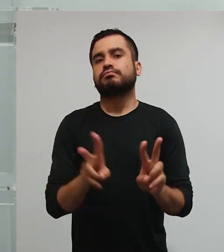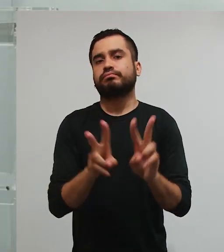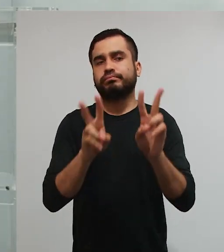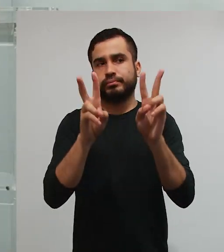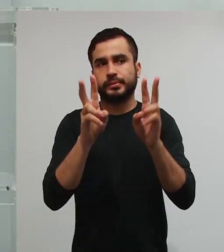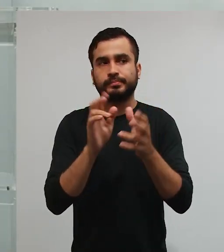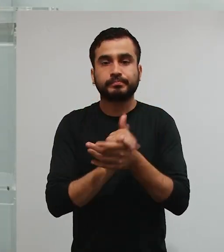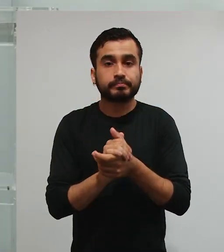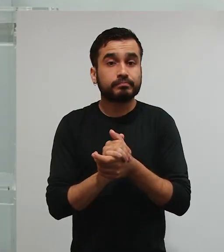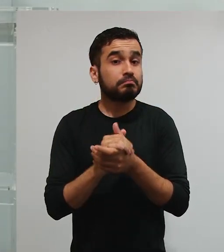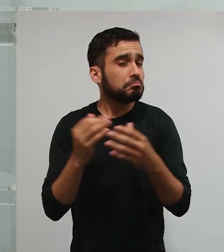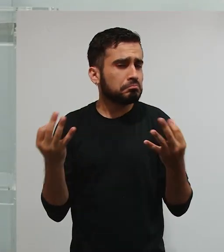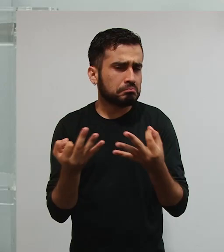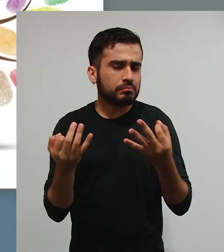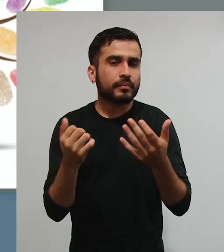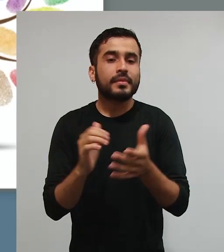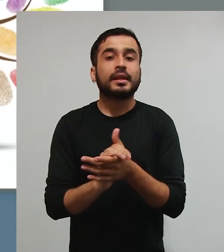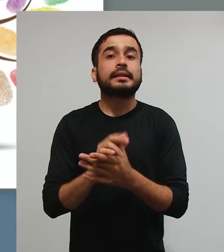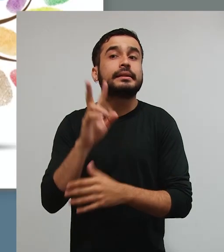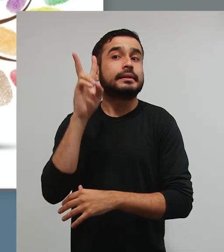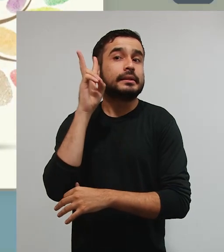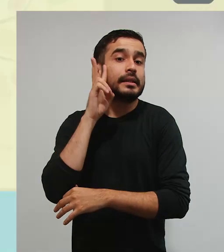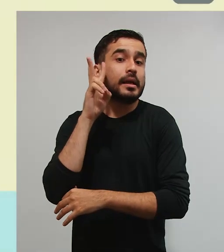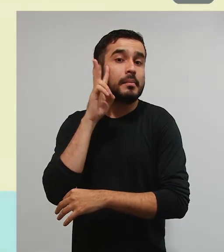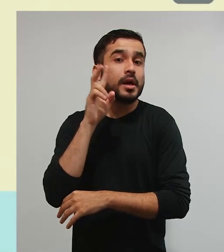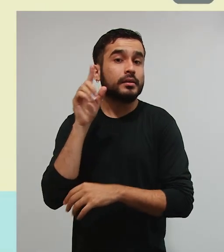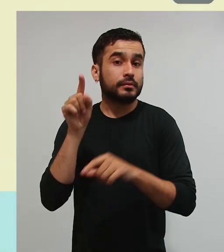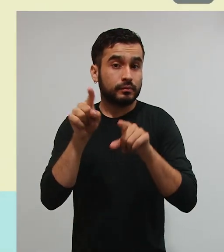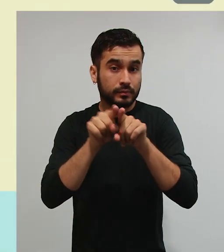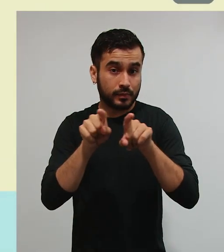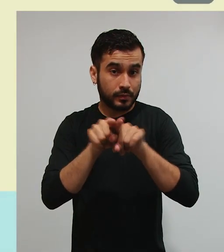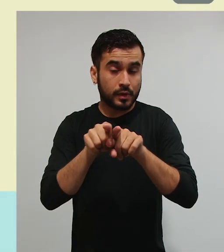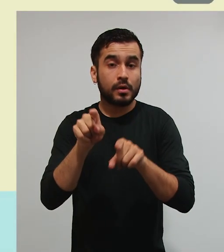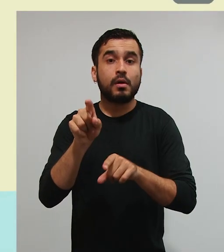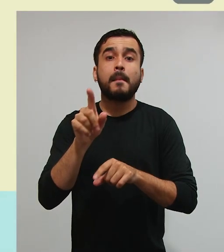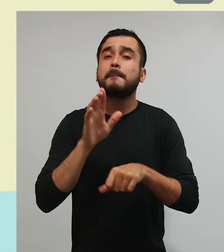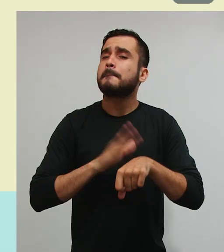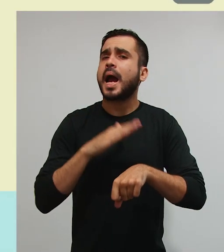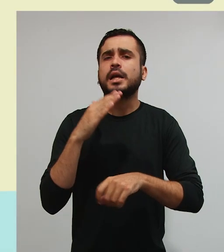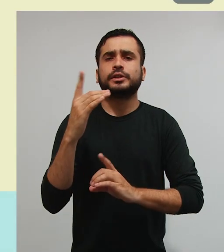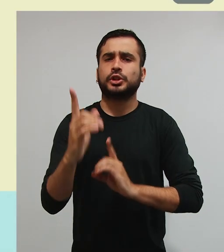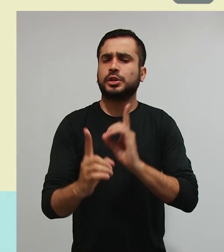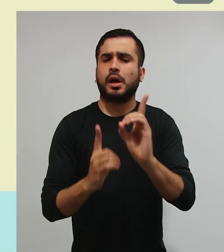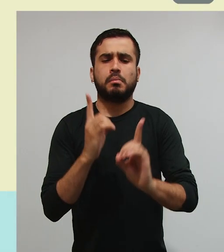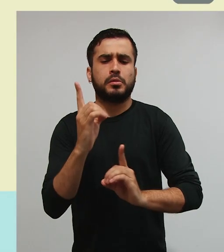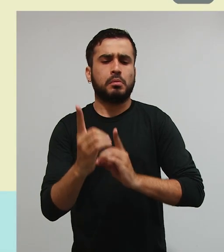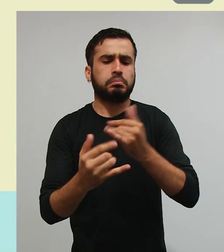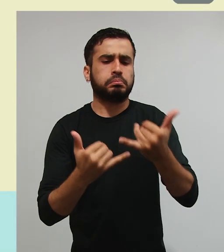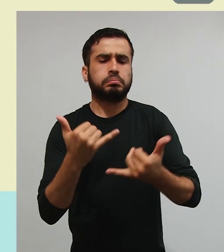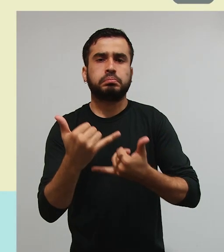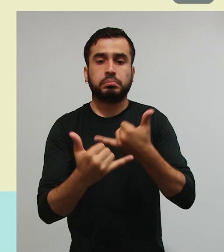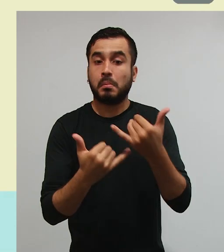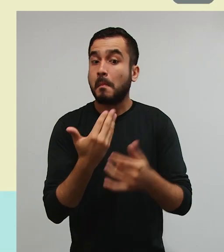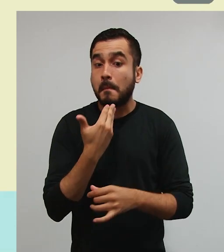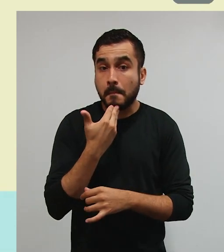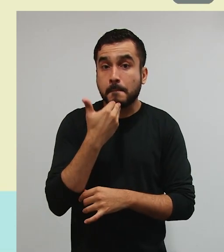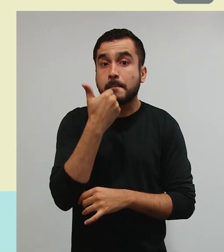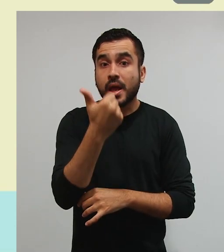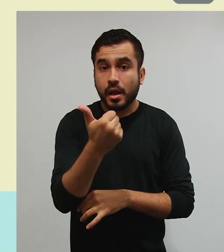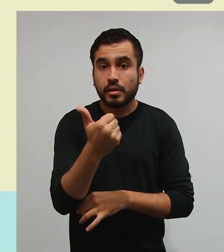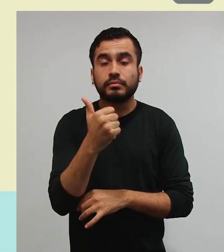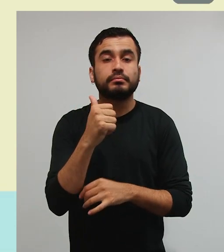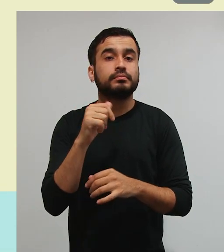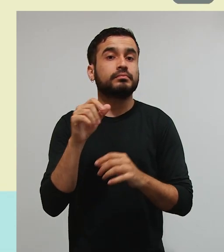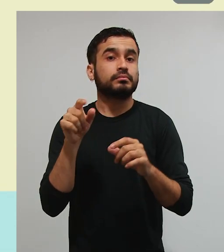a ideia. Então, perfeito. Lembrando que quanto mais dinâmico for essa formação, maior